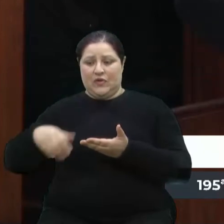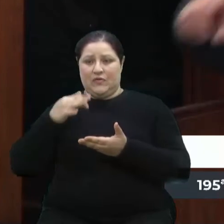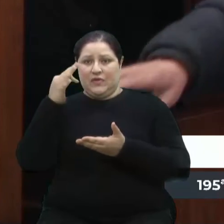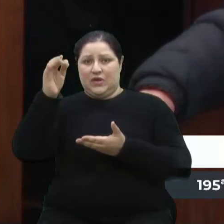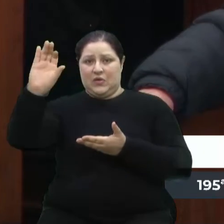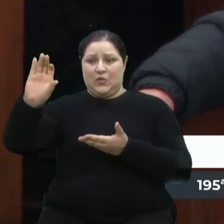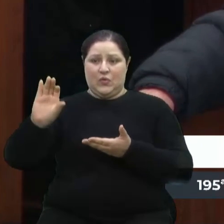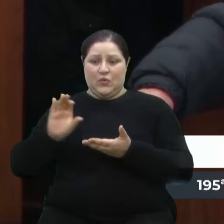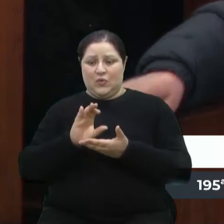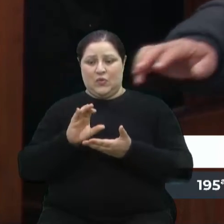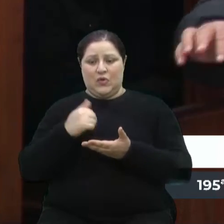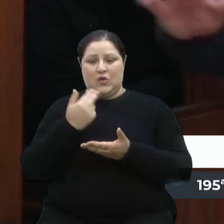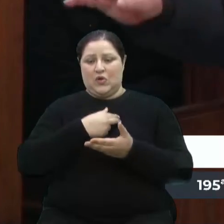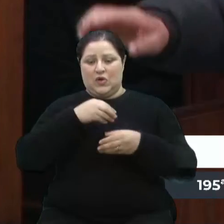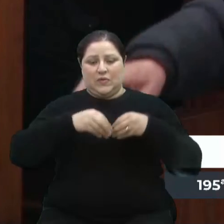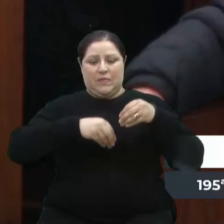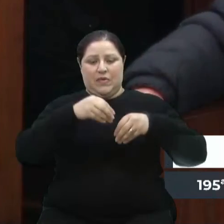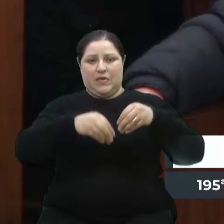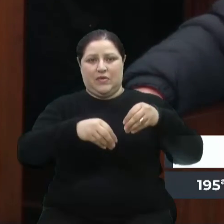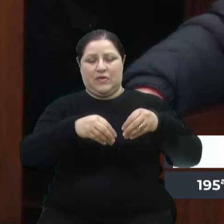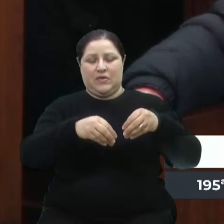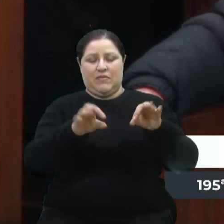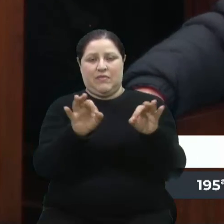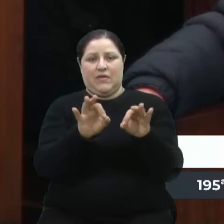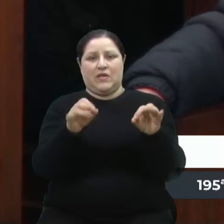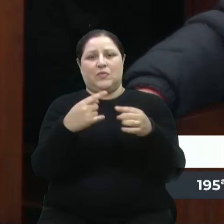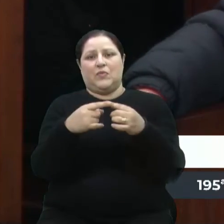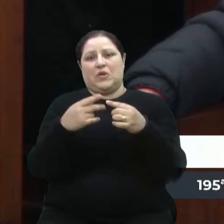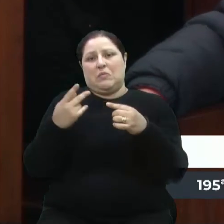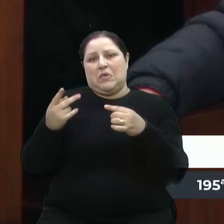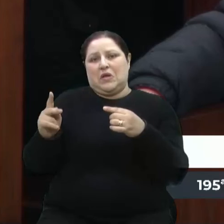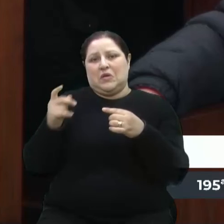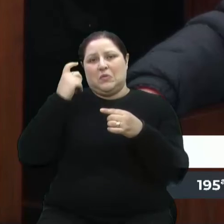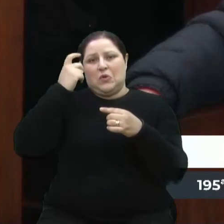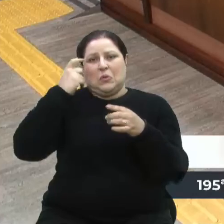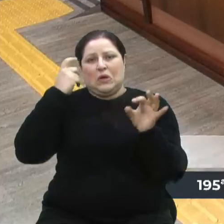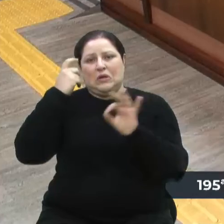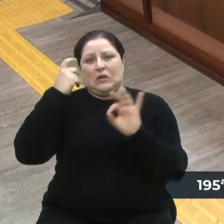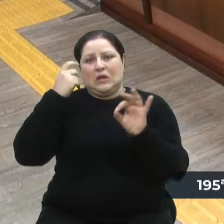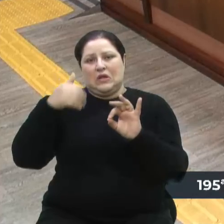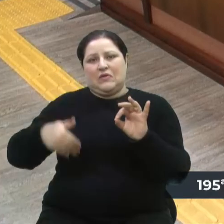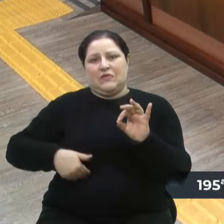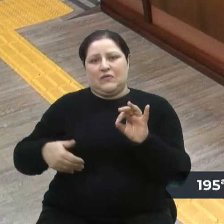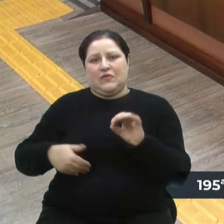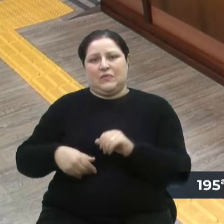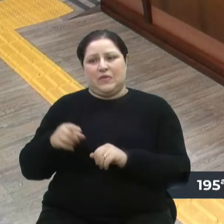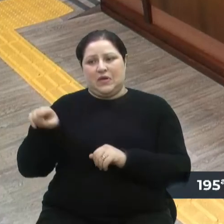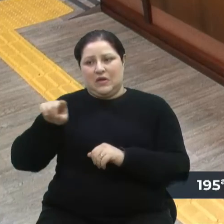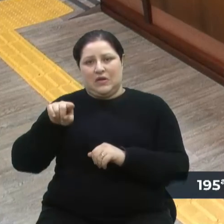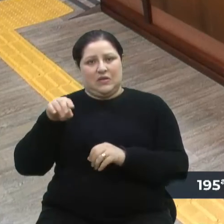vão plantar, porque a fome não interessa para eles. Não vão plantar, não vai ter arroz.